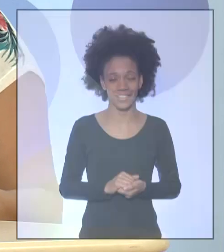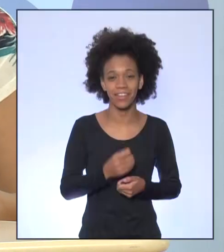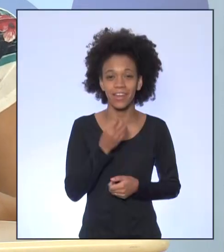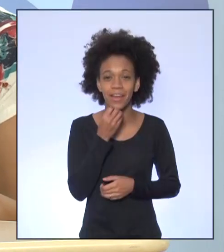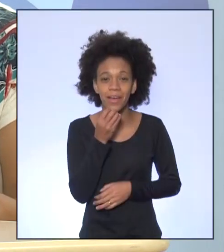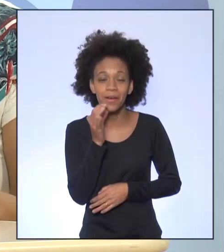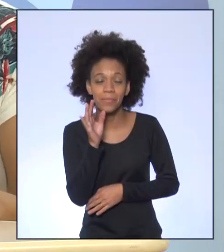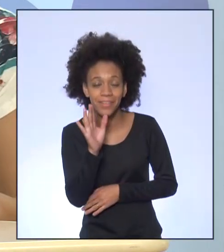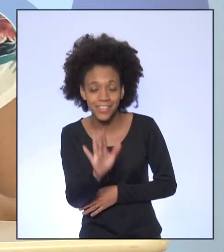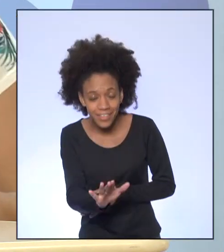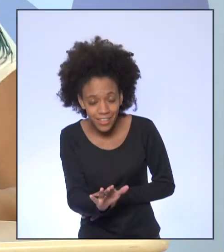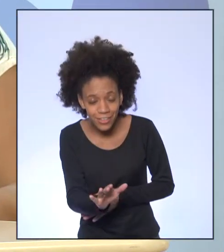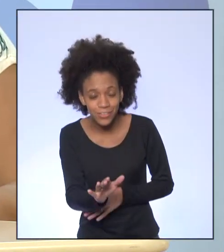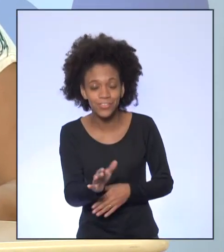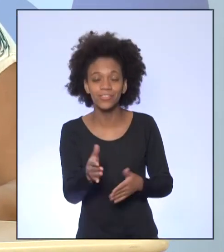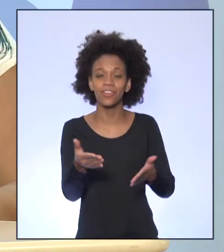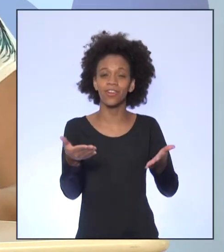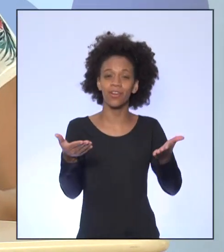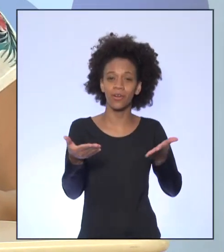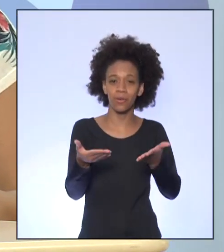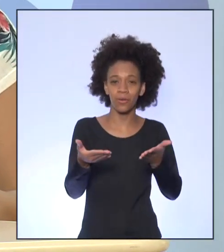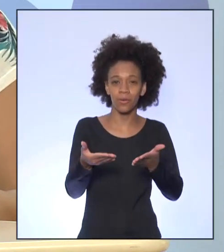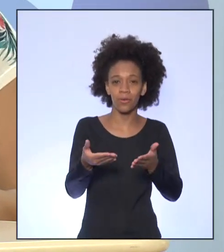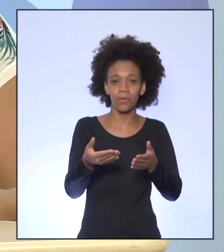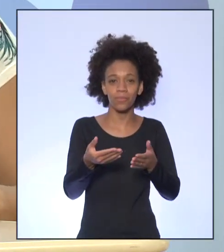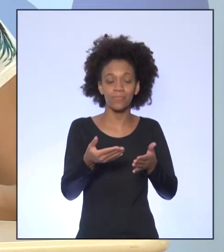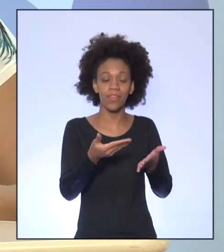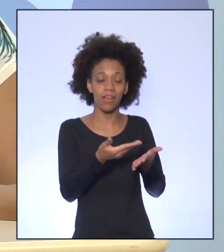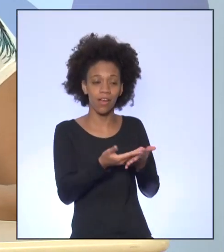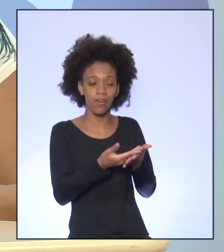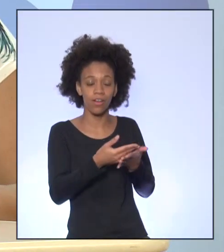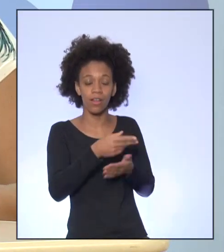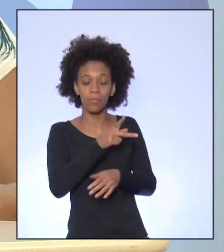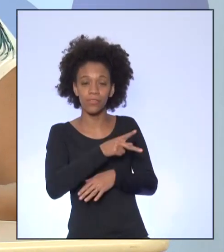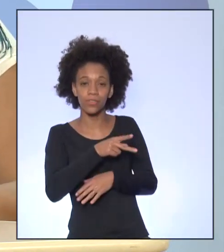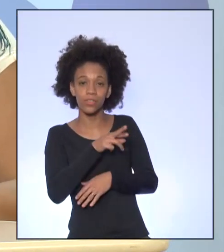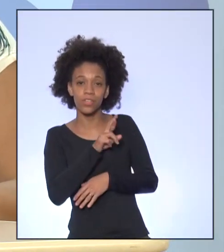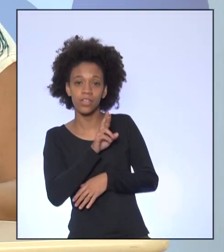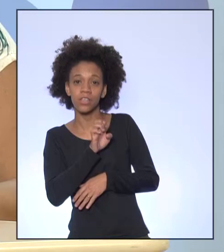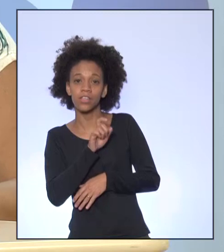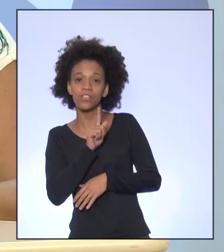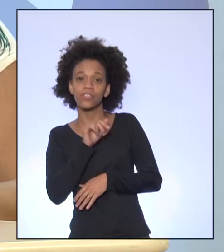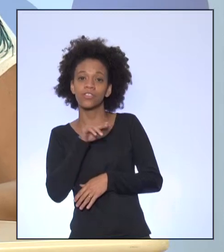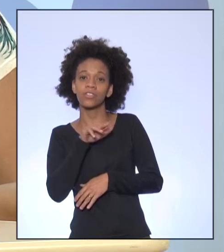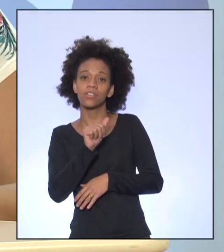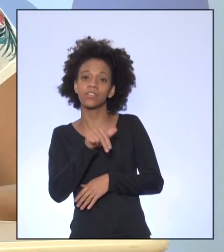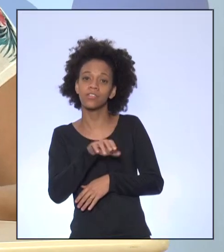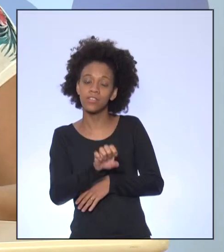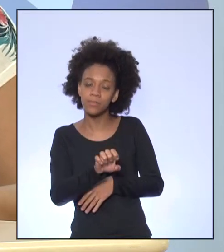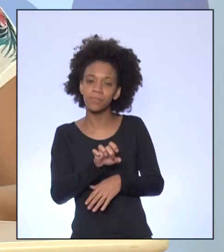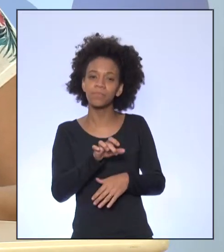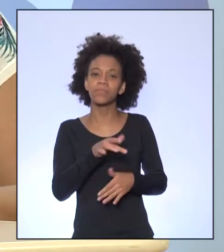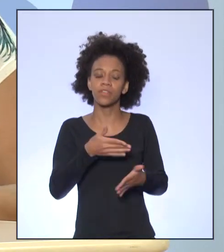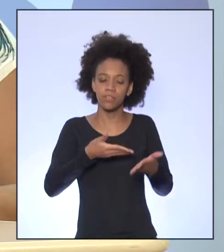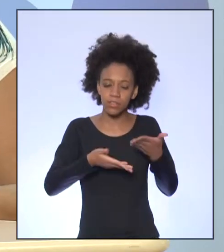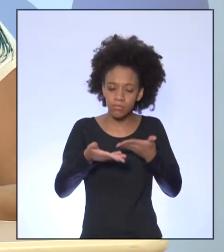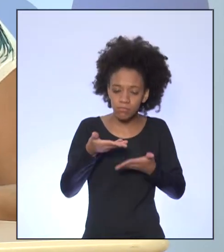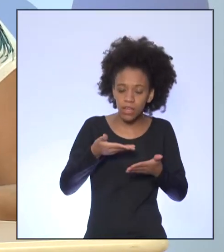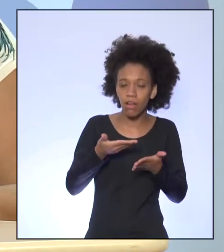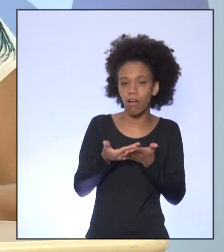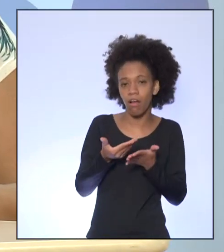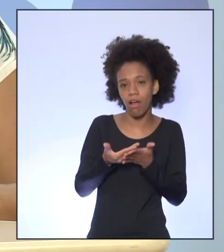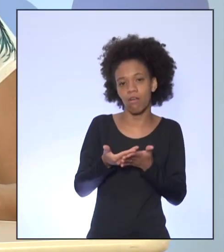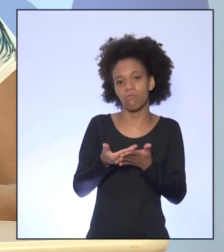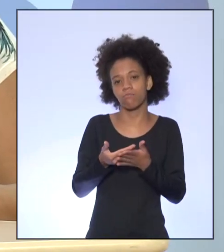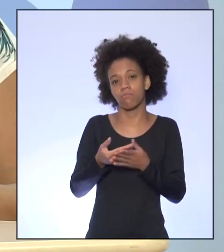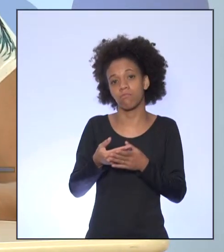Boa tarde, pessoal. Hoje nós vamos ter a aula com a professora Regiane, né, que irá conduzir a nossa aula de hoje. Meu nome é Simone e estarei